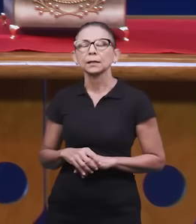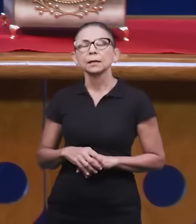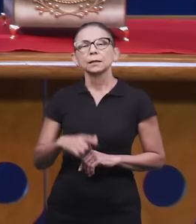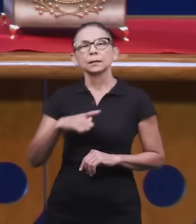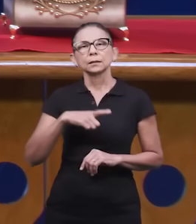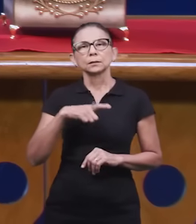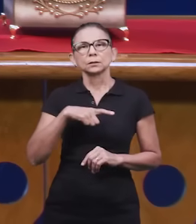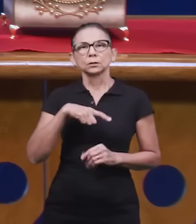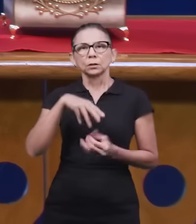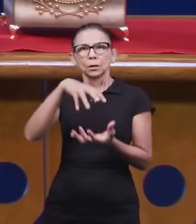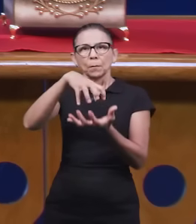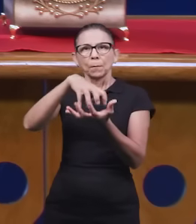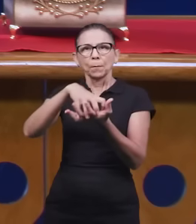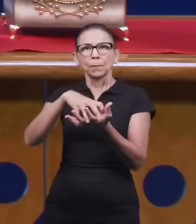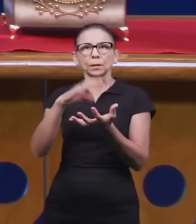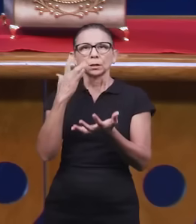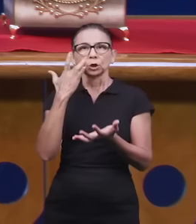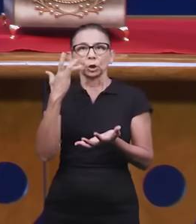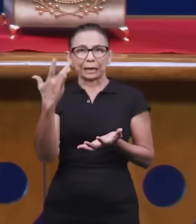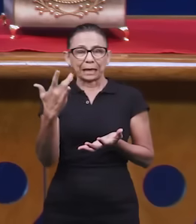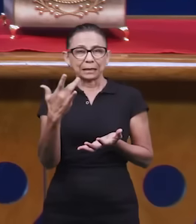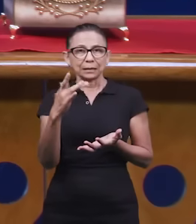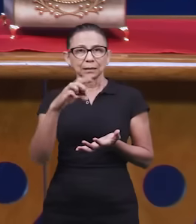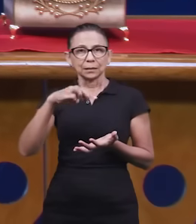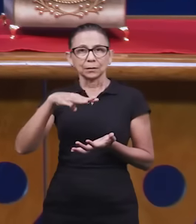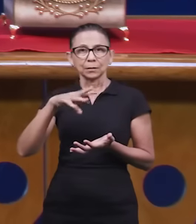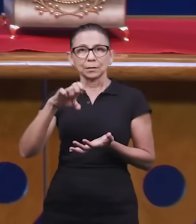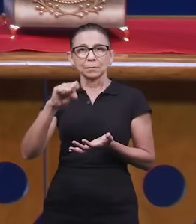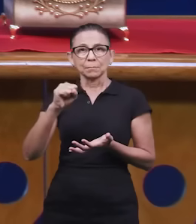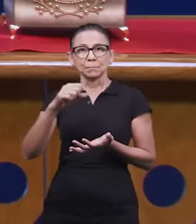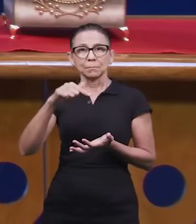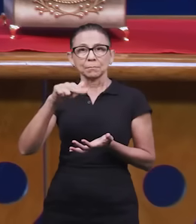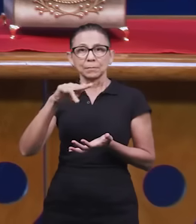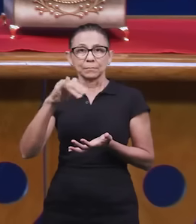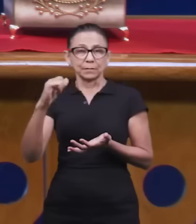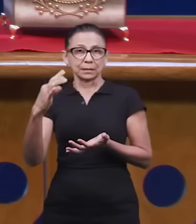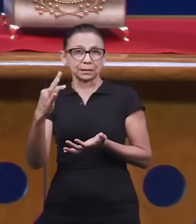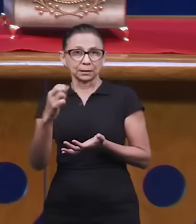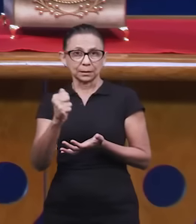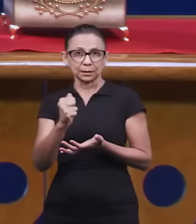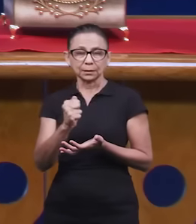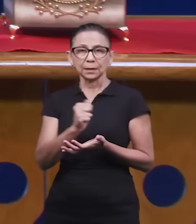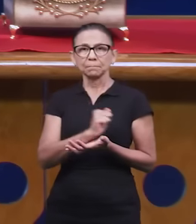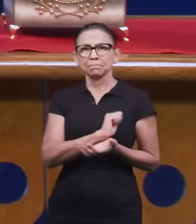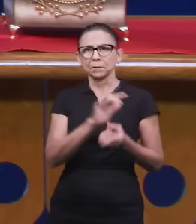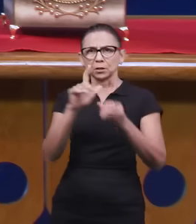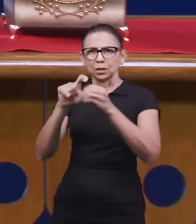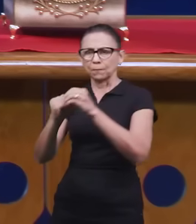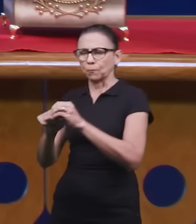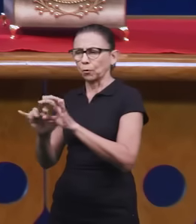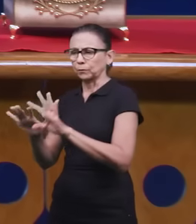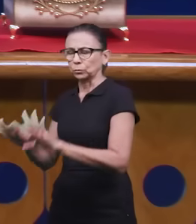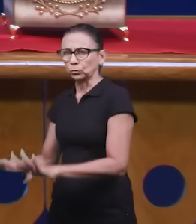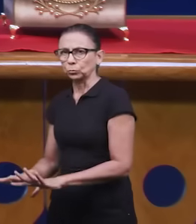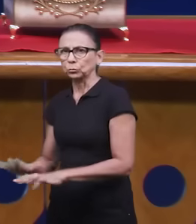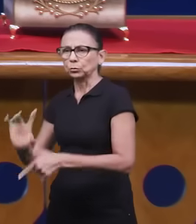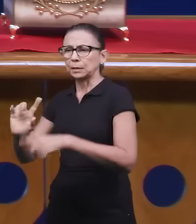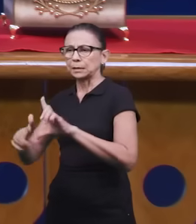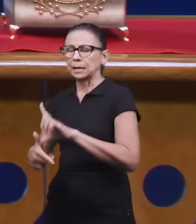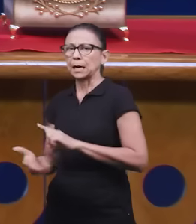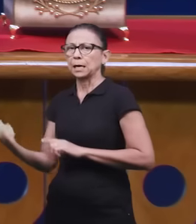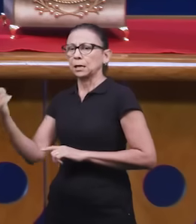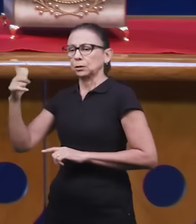tem construído uma mesquita muçulmana, vai devolver para Israel. Israel reconstrói o templo, o altar